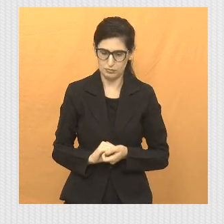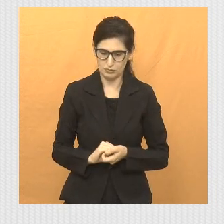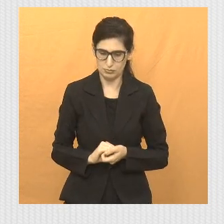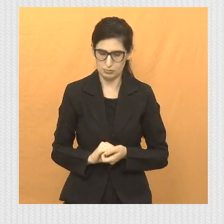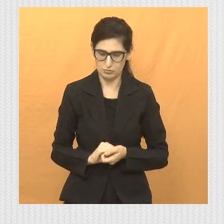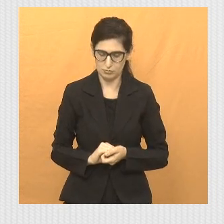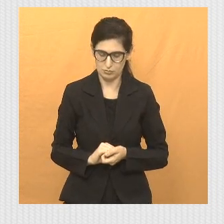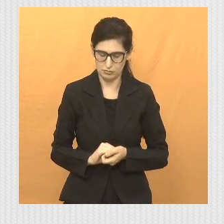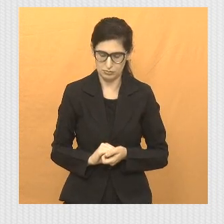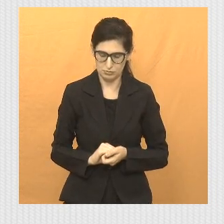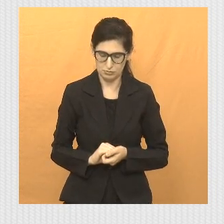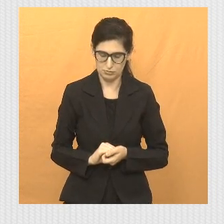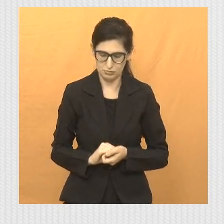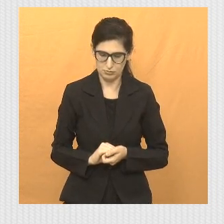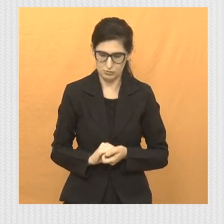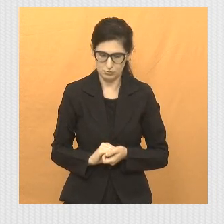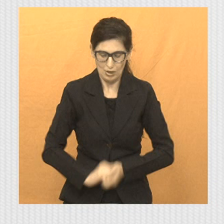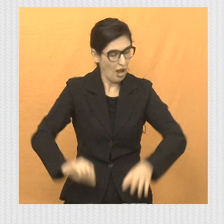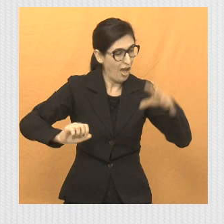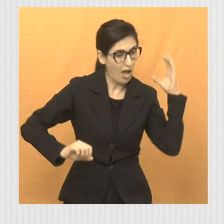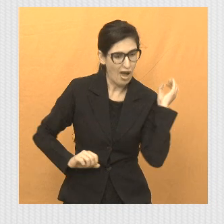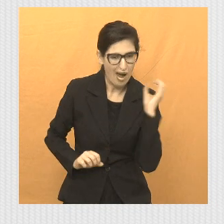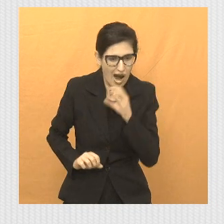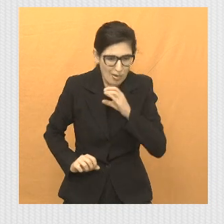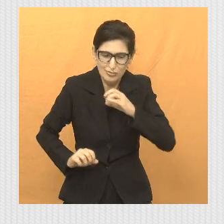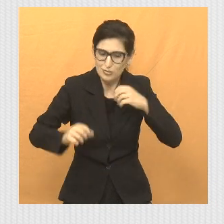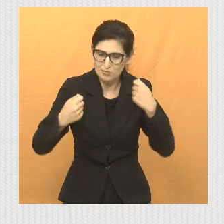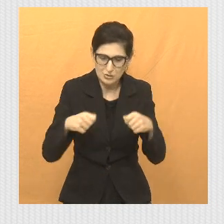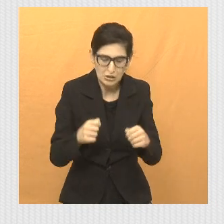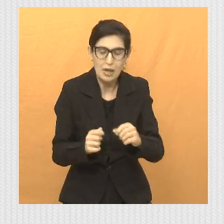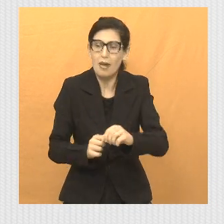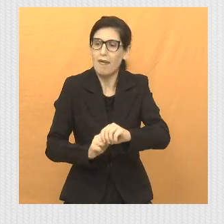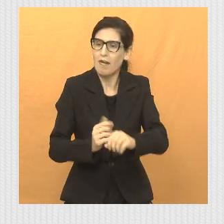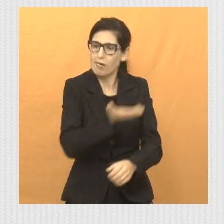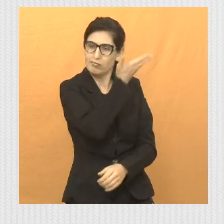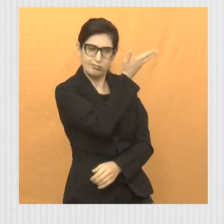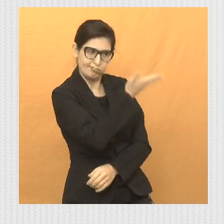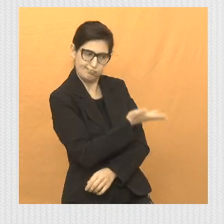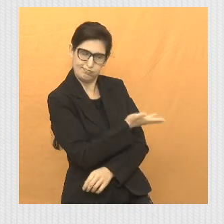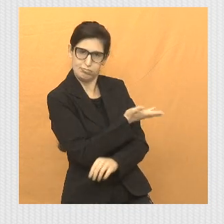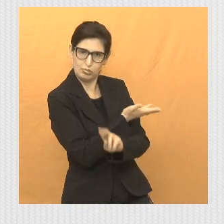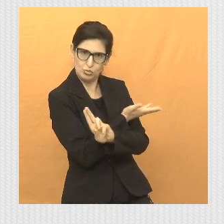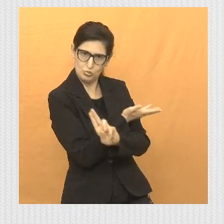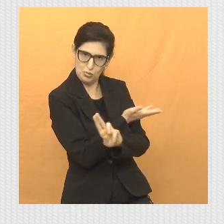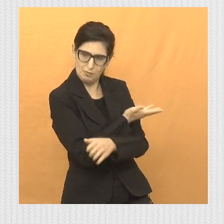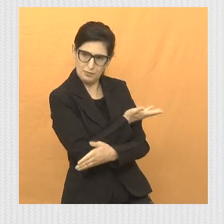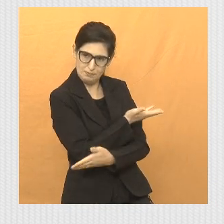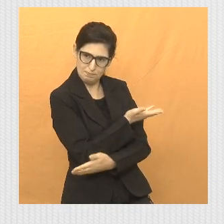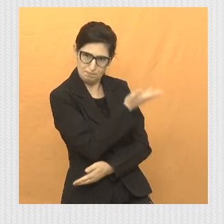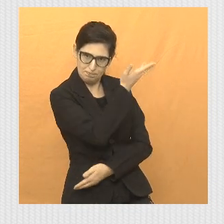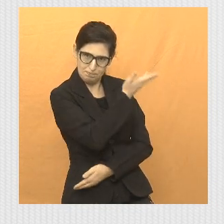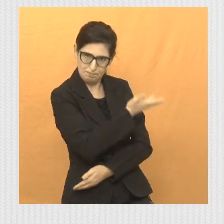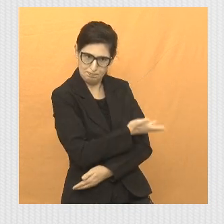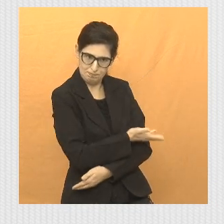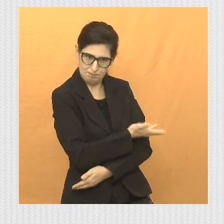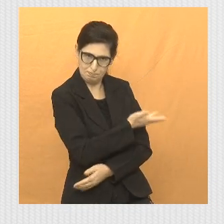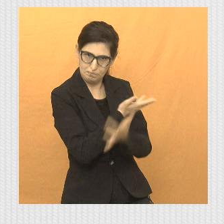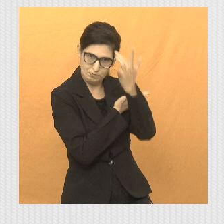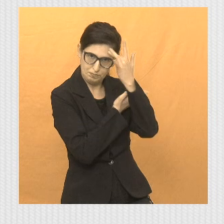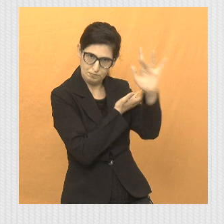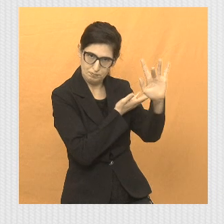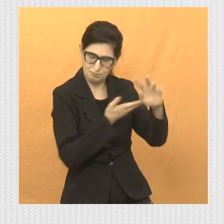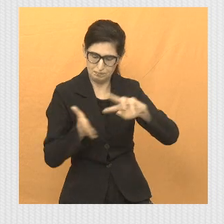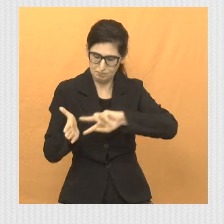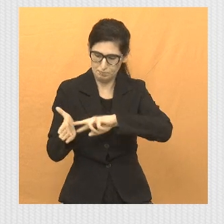exame especialmente com muita agilidade, esteroscopia diagnóstica, PAN,